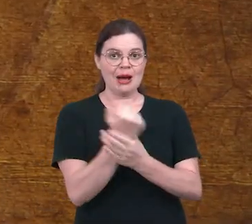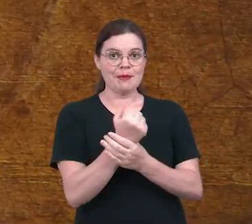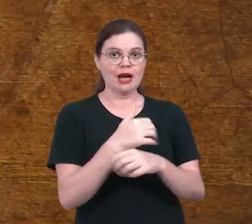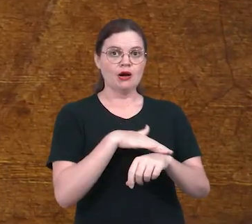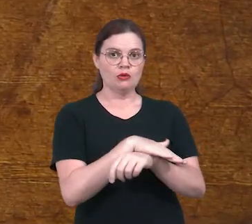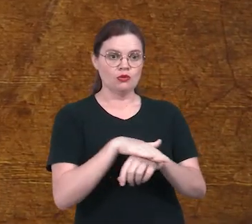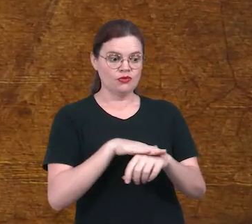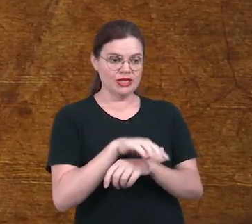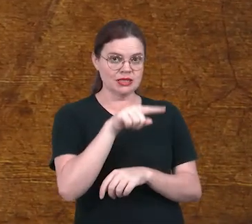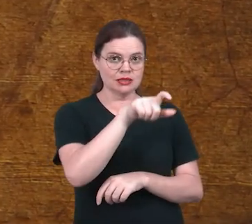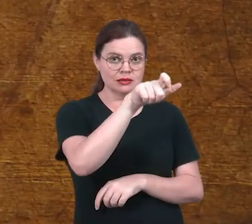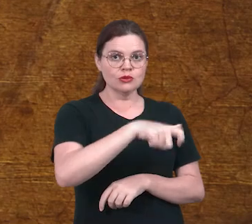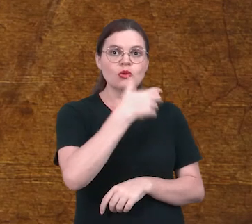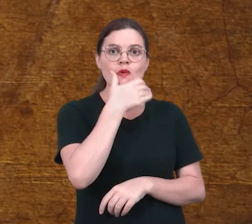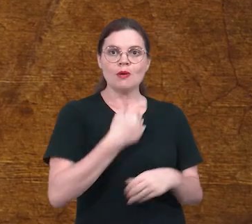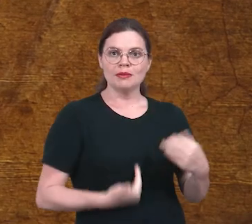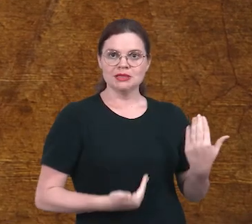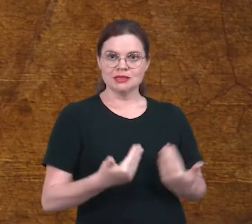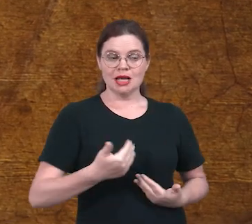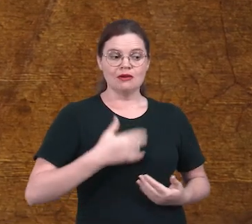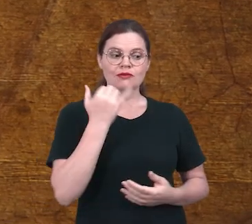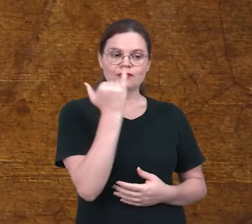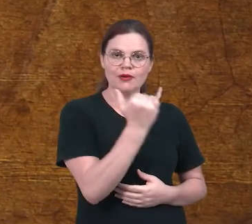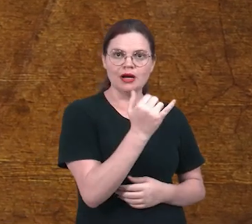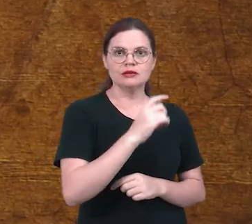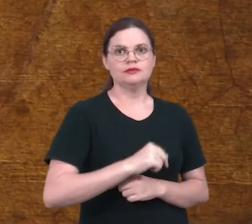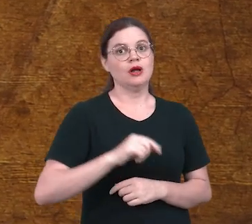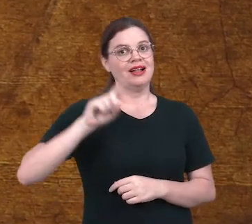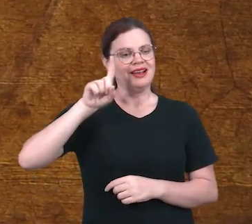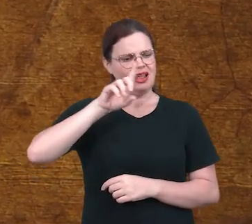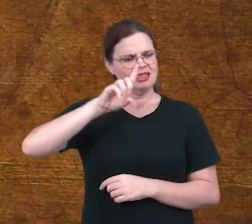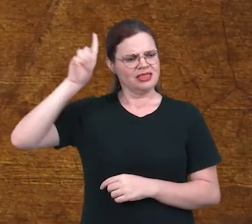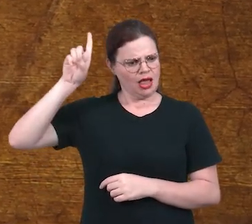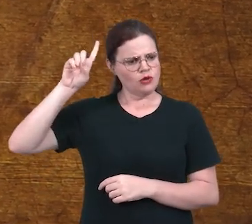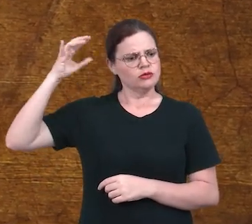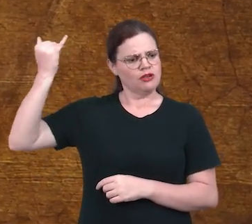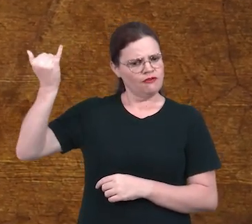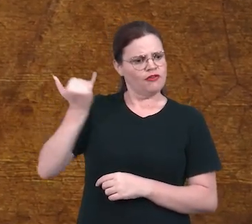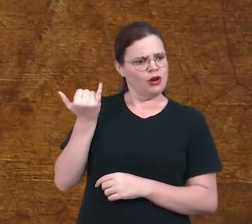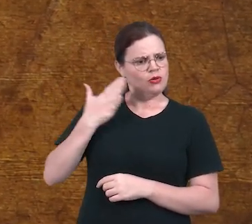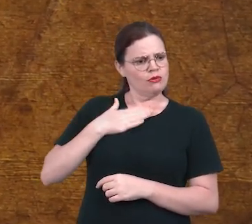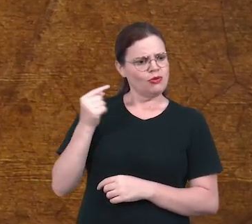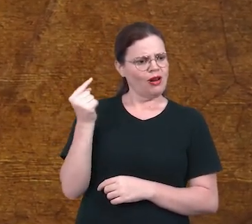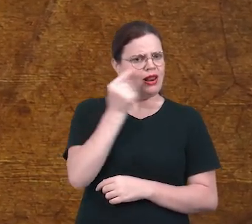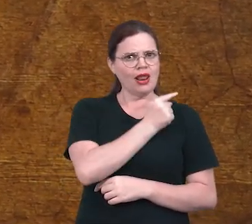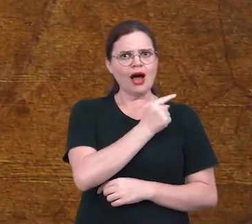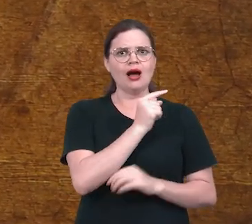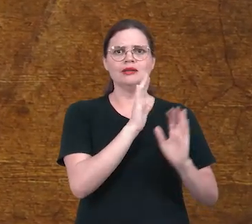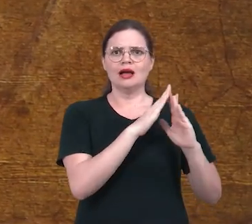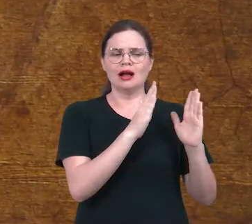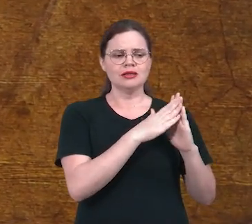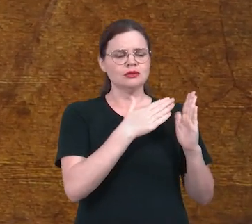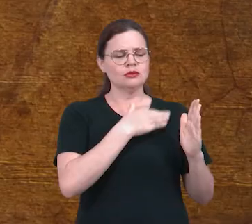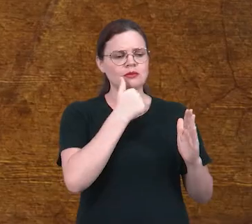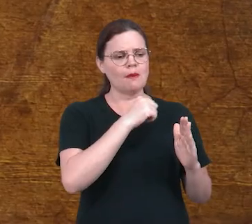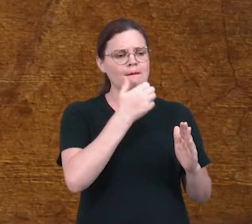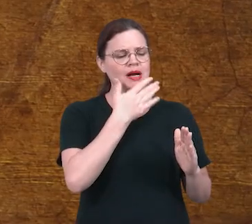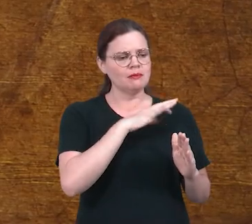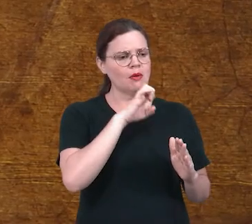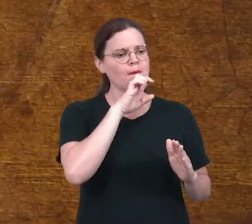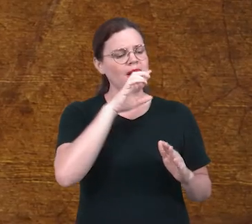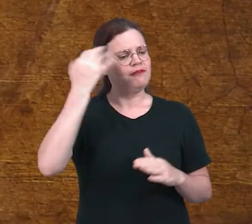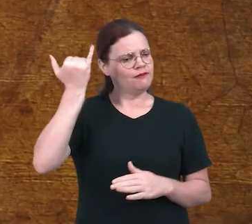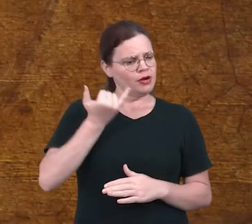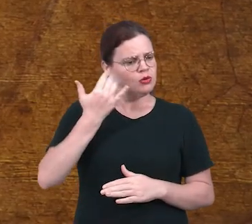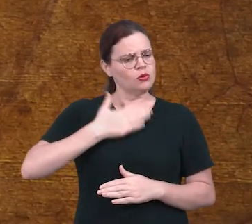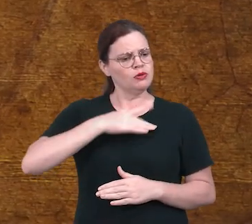céus, que me tomou da casa do meu pai, da terra da minha parentela, e que me falou e que me jurou, dizendo: A